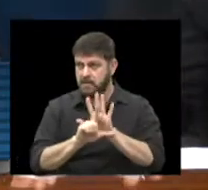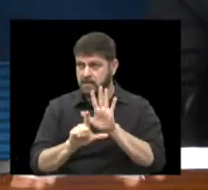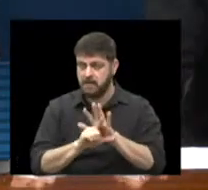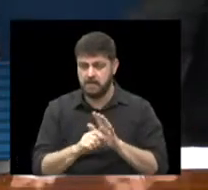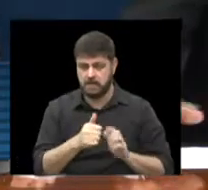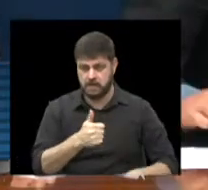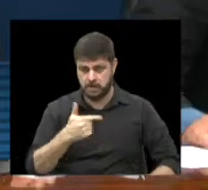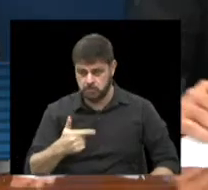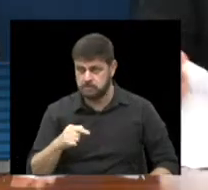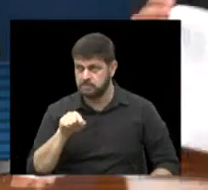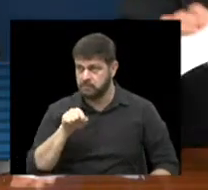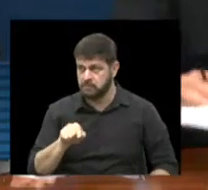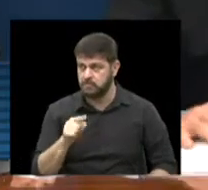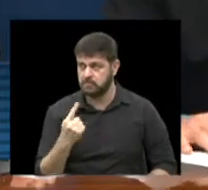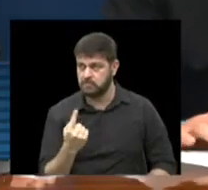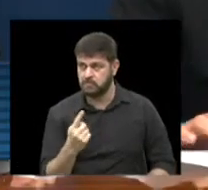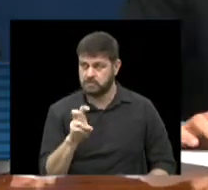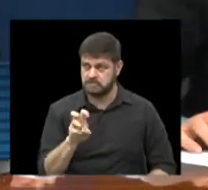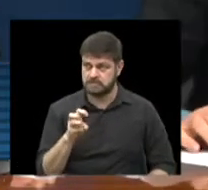134/2016, processo